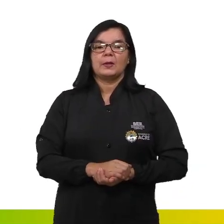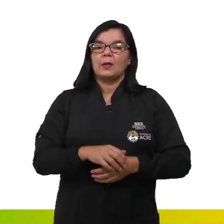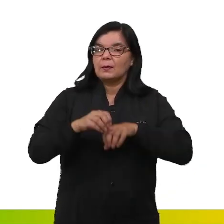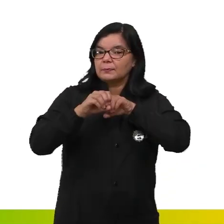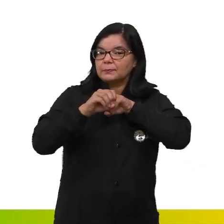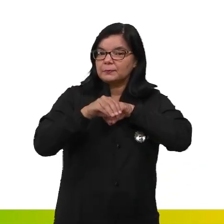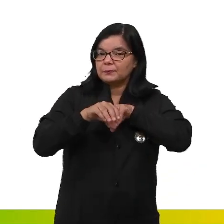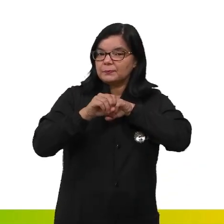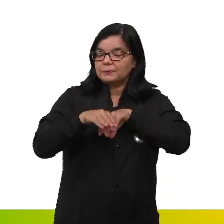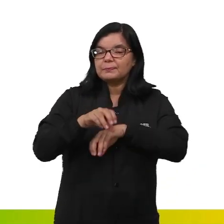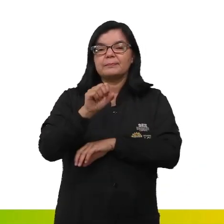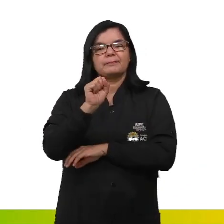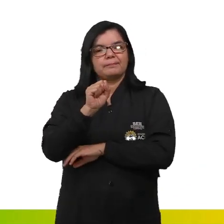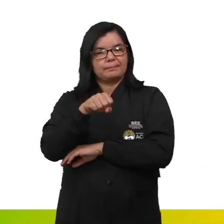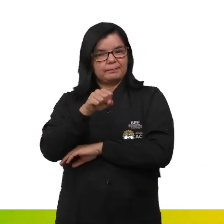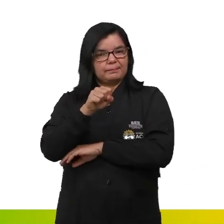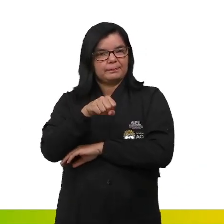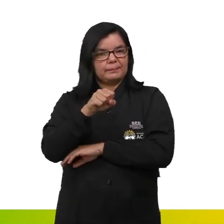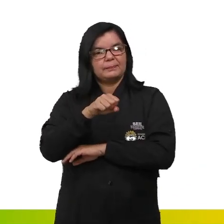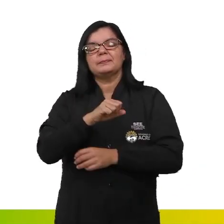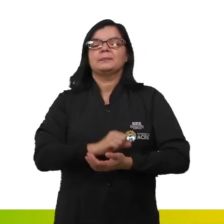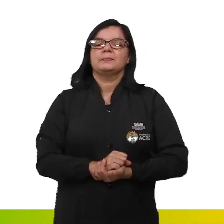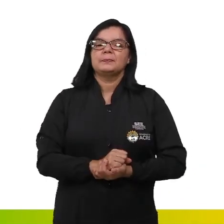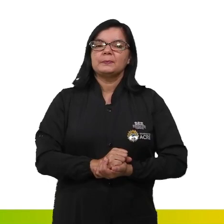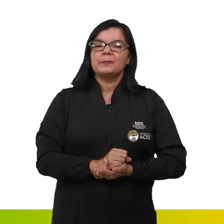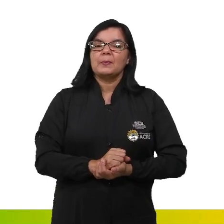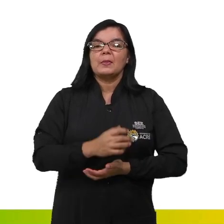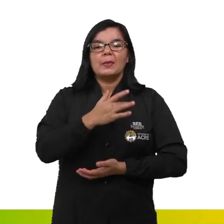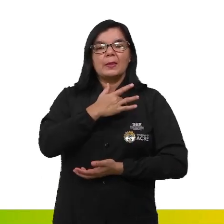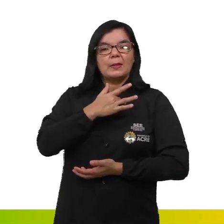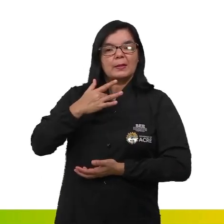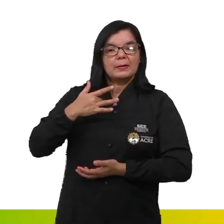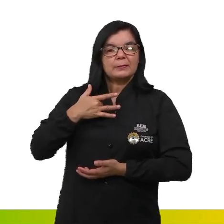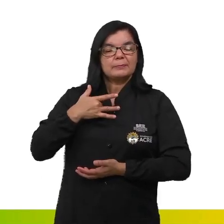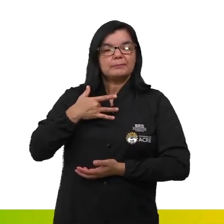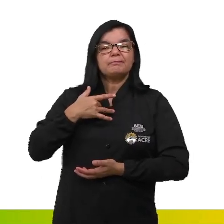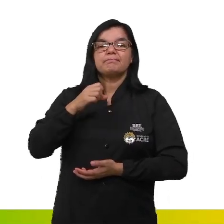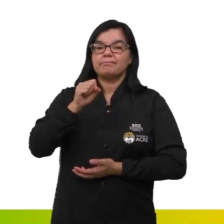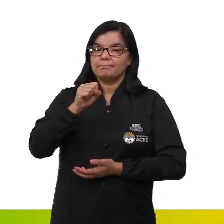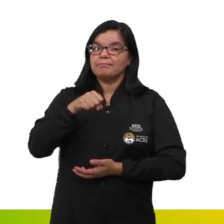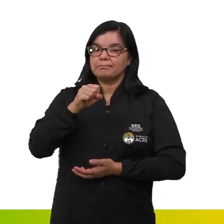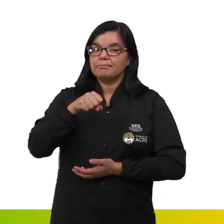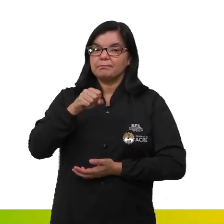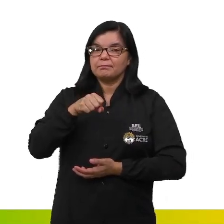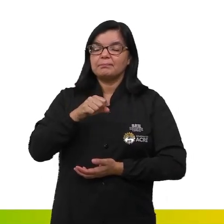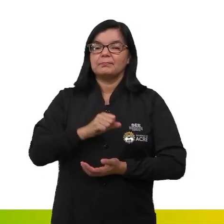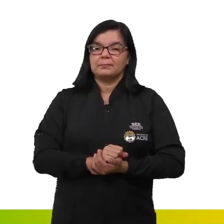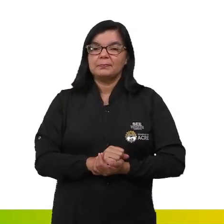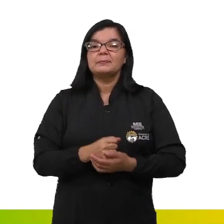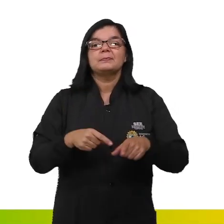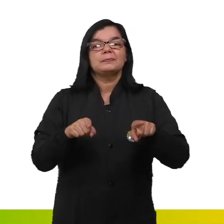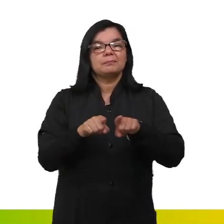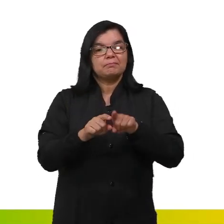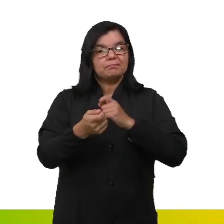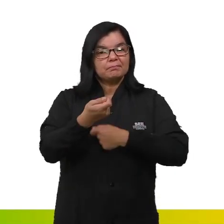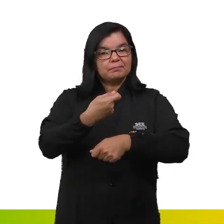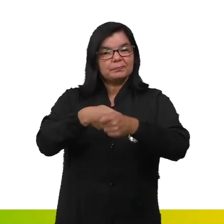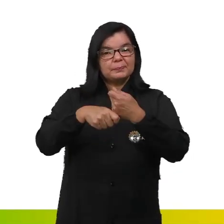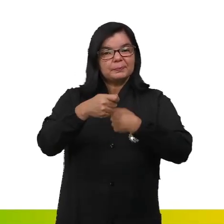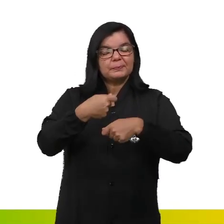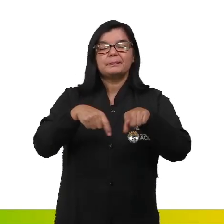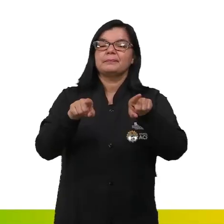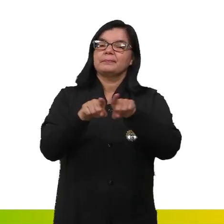em consideração a educação? Sim. Ele leva em consideração a saúde? Correto. E ele leva em